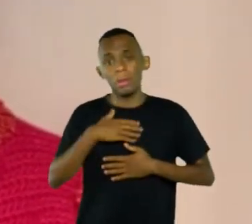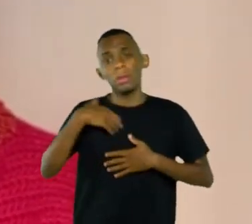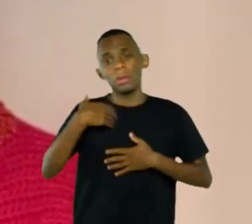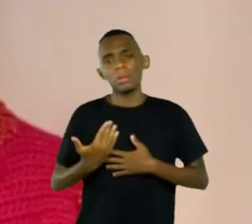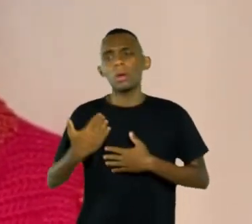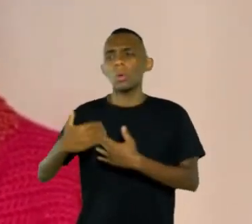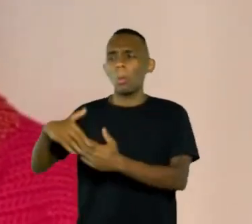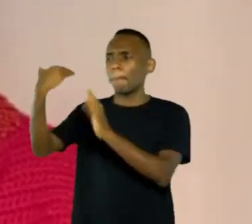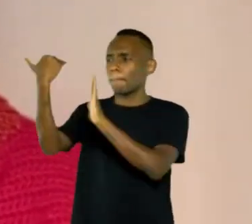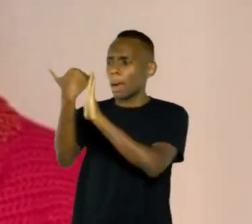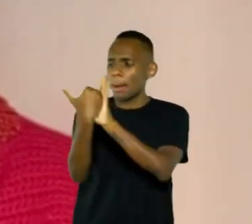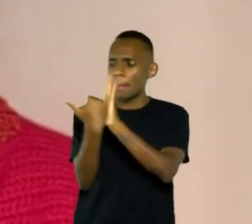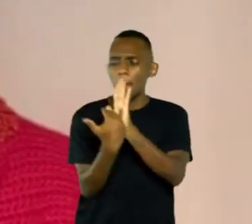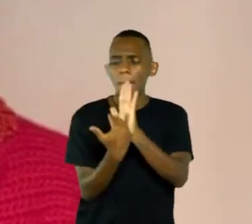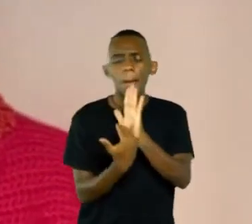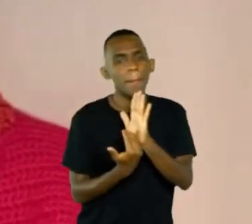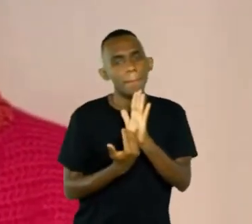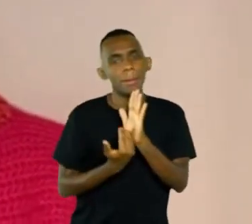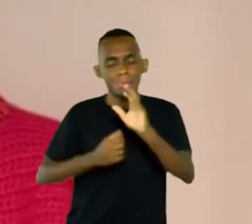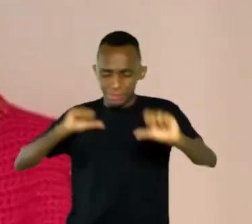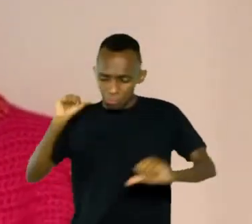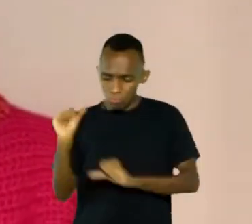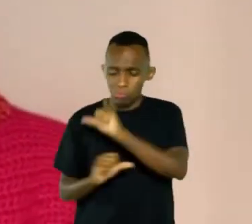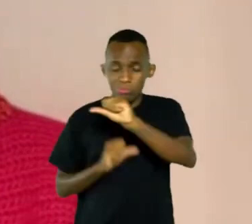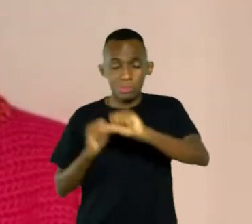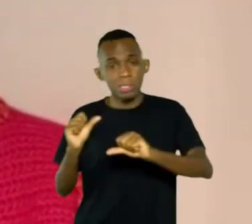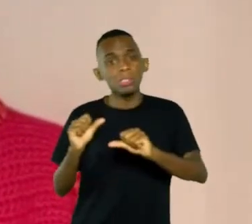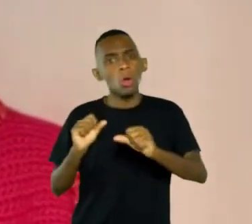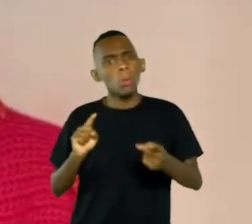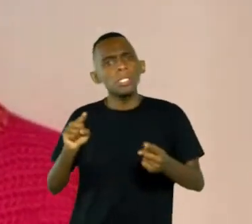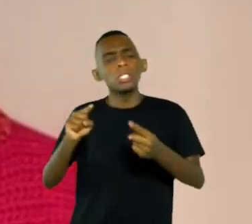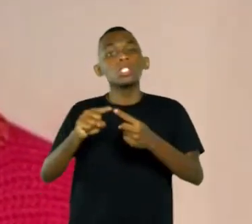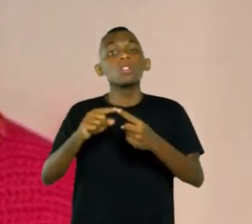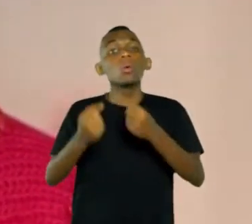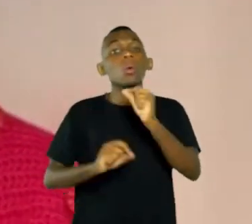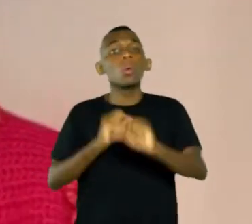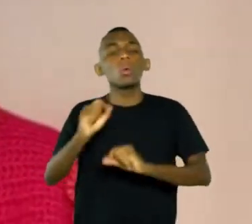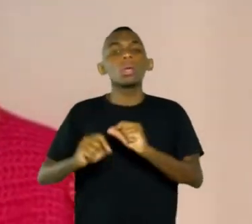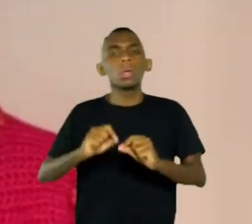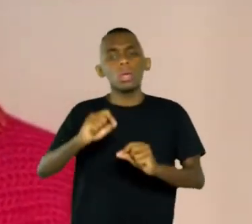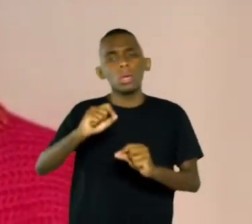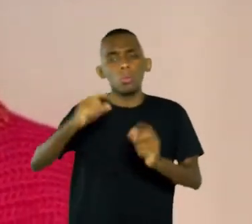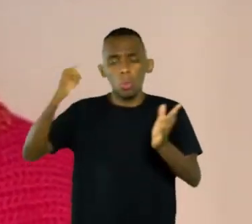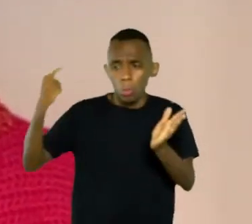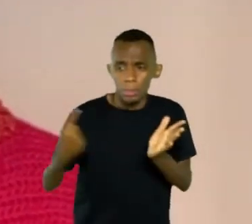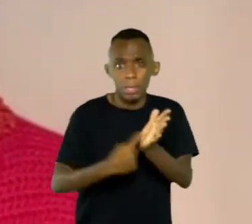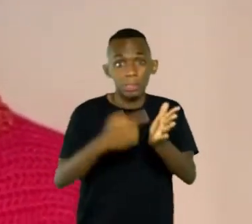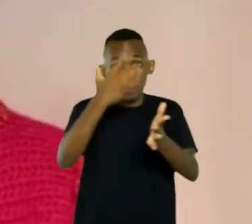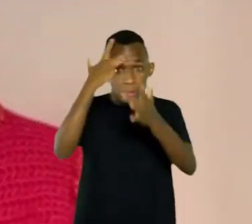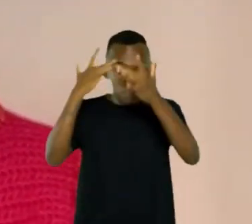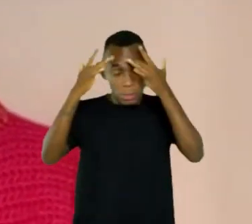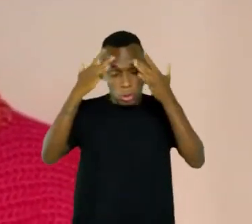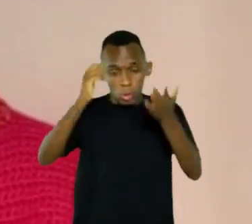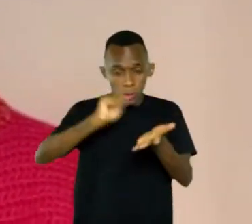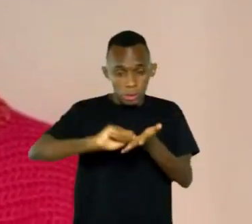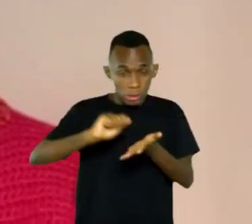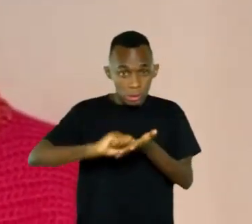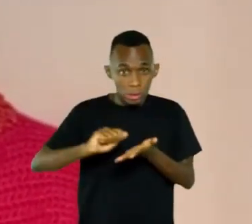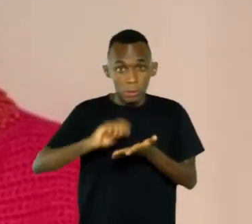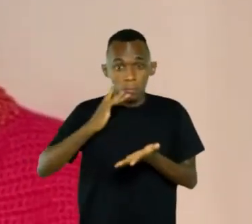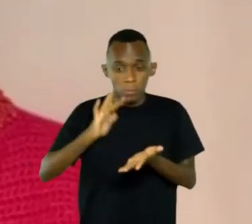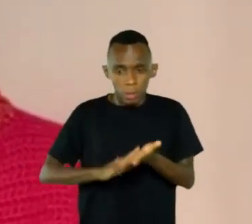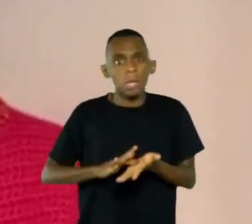renascimento, né? Eu acabei sem querer assumindo um compromisso com as pessoas ao escrever cartas quase que